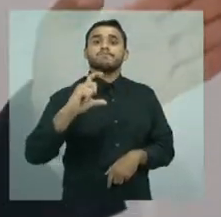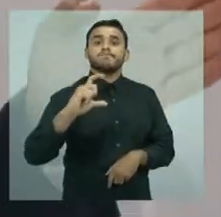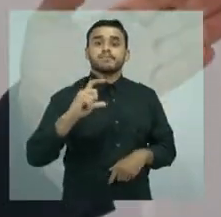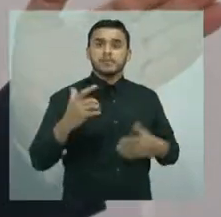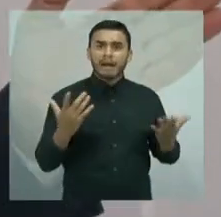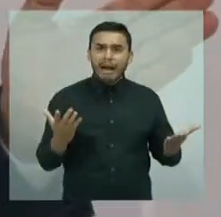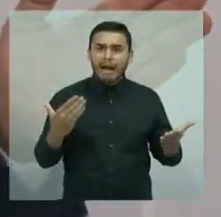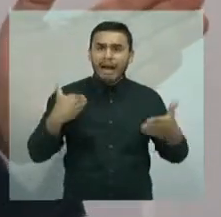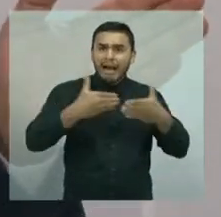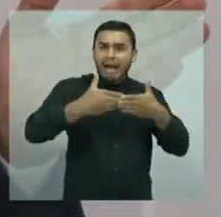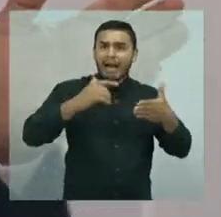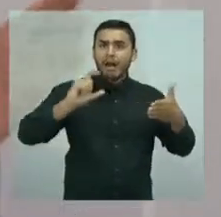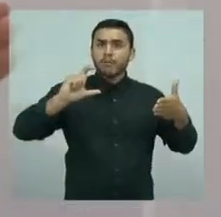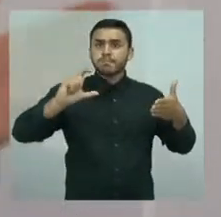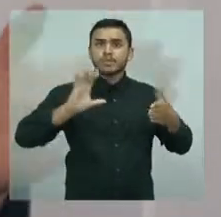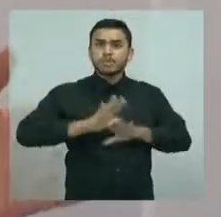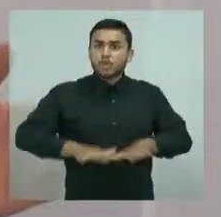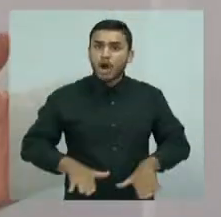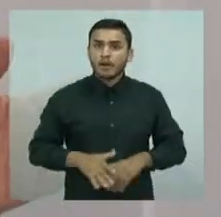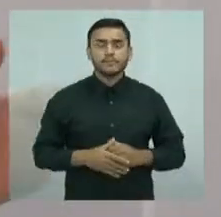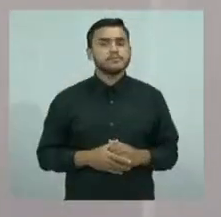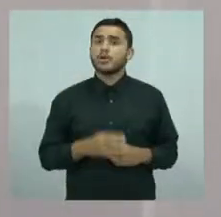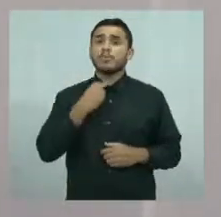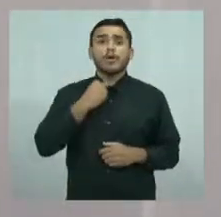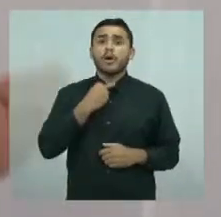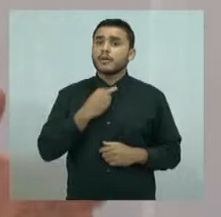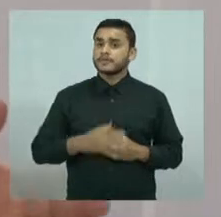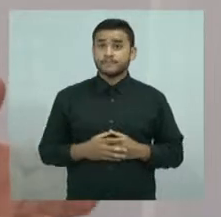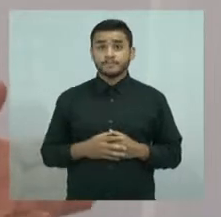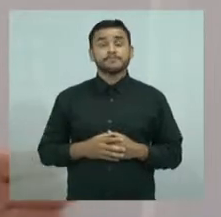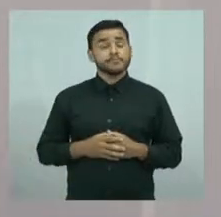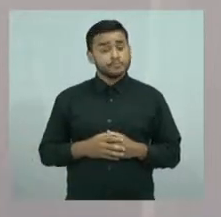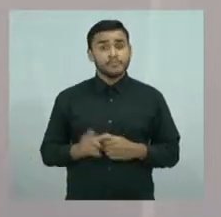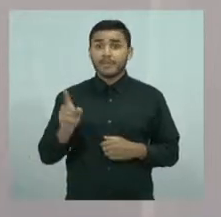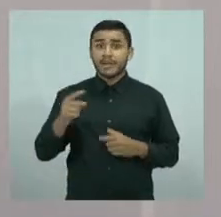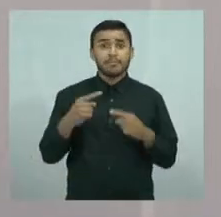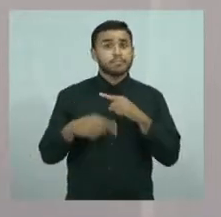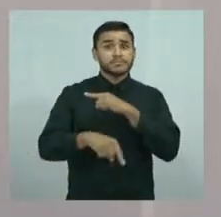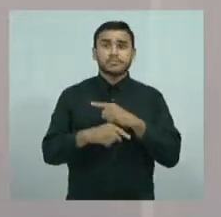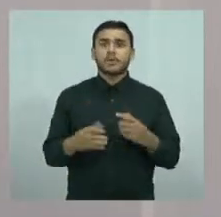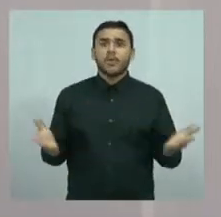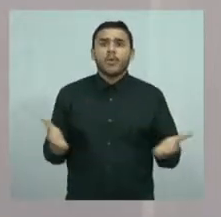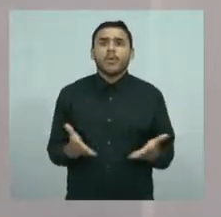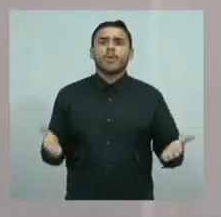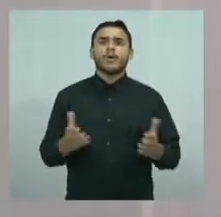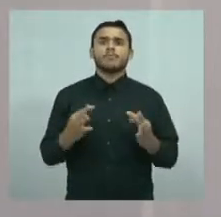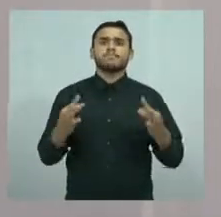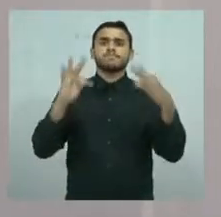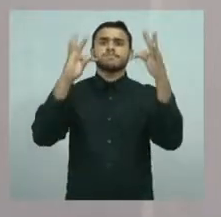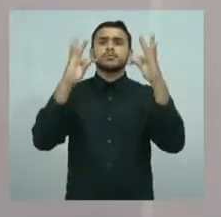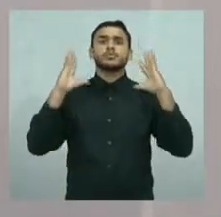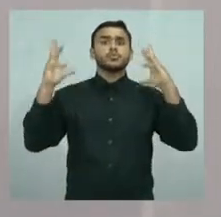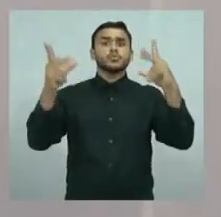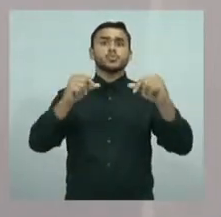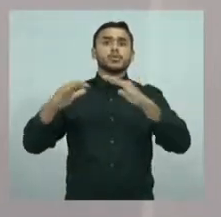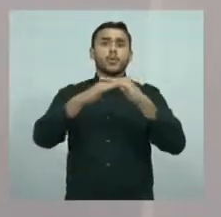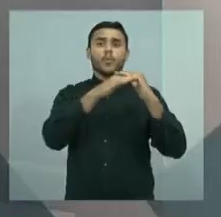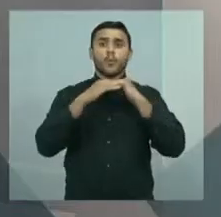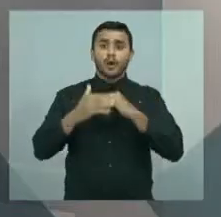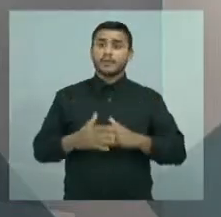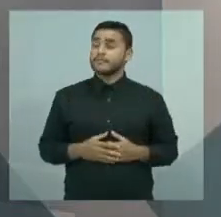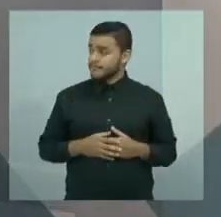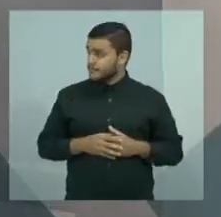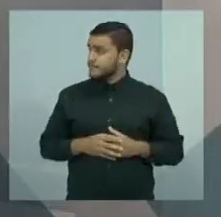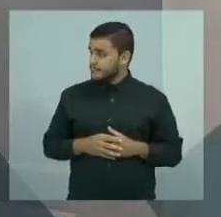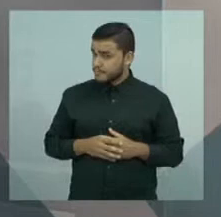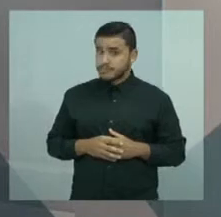a tecnologia que pasme, está atrasada. Porque hoje em dia a tecnologia tem que incluir todos. Exatamente.